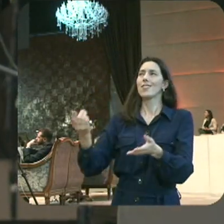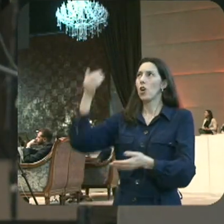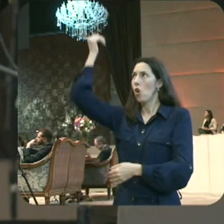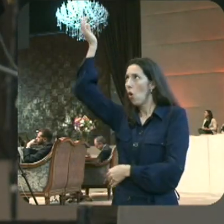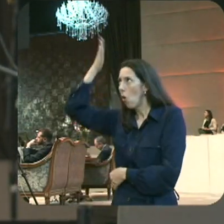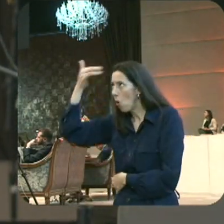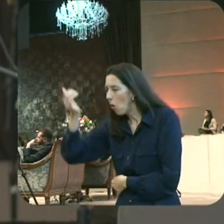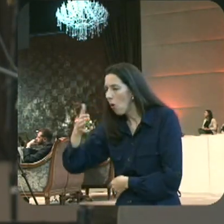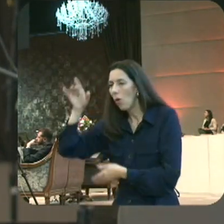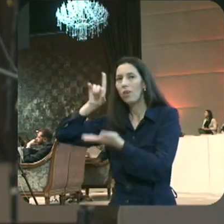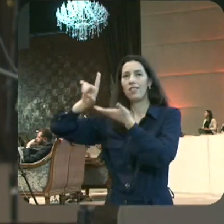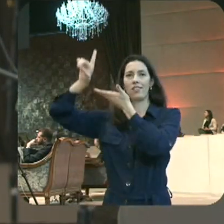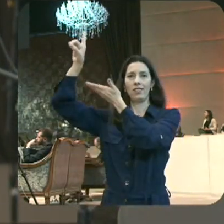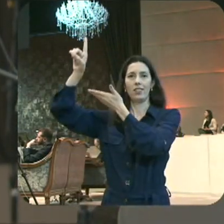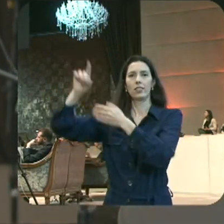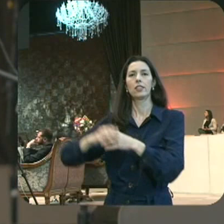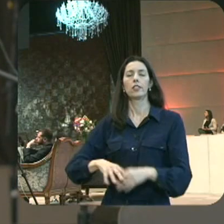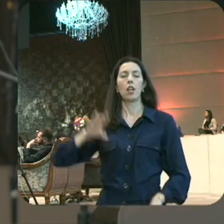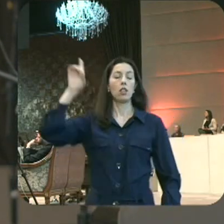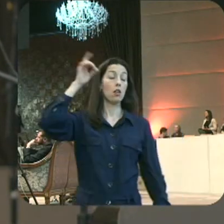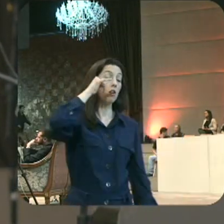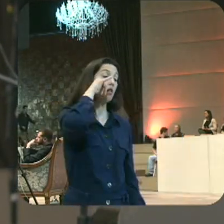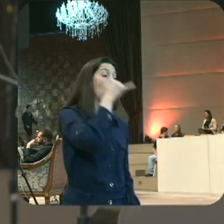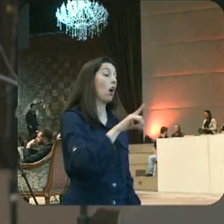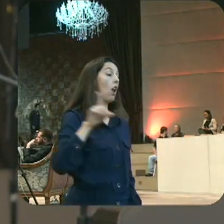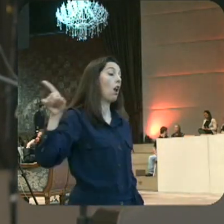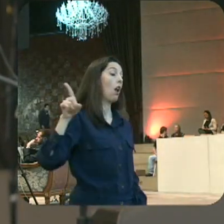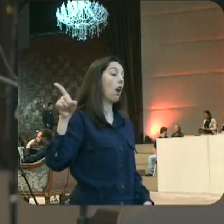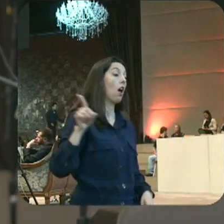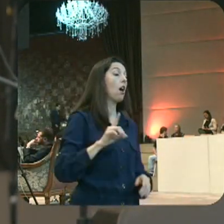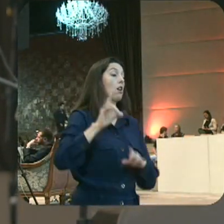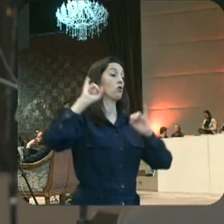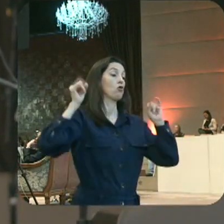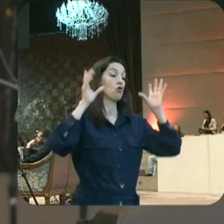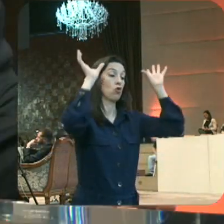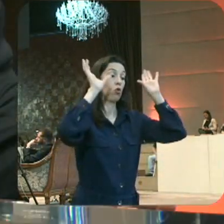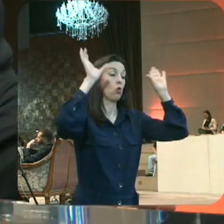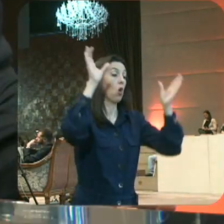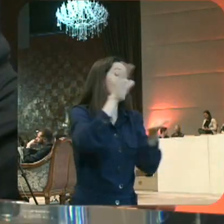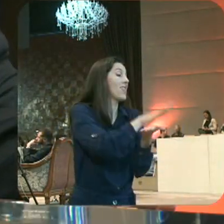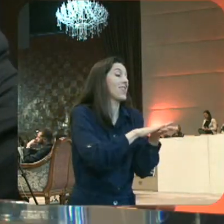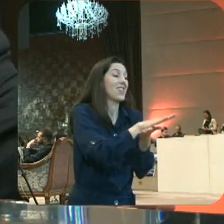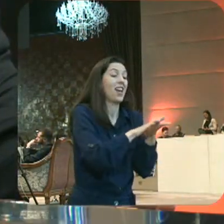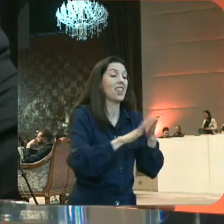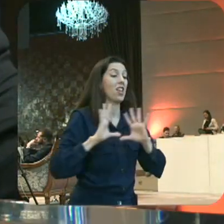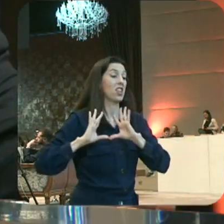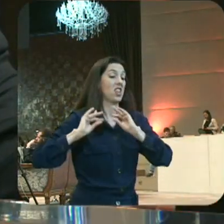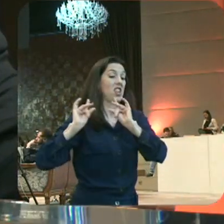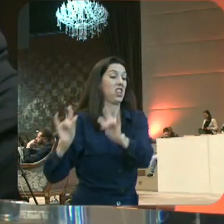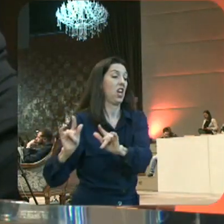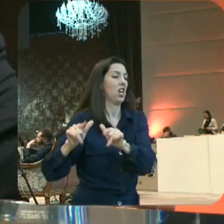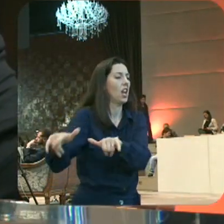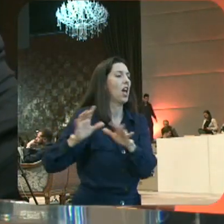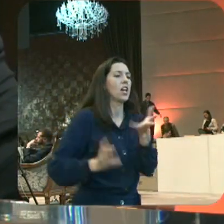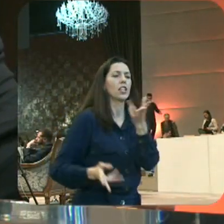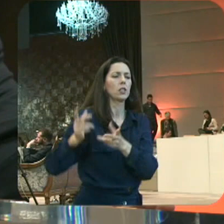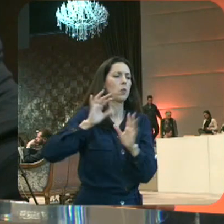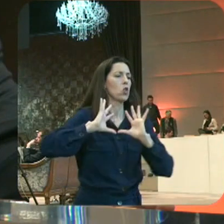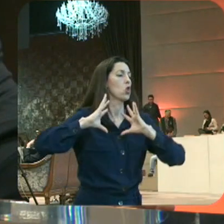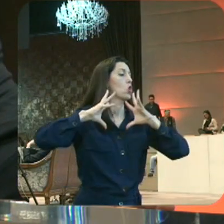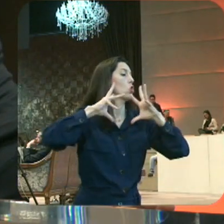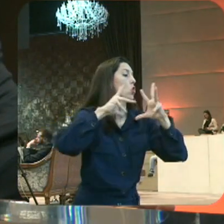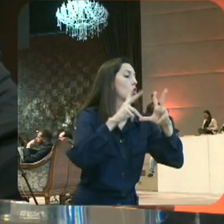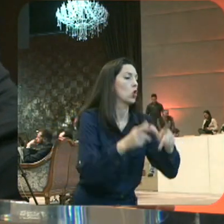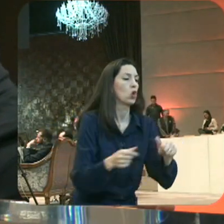honra a Deus, o Senhor diz: desse lugar vocês não vão pegar nada, tá? Tudo